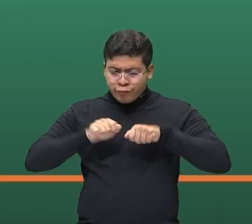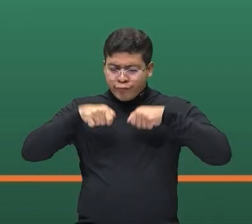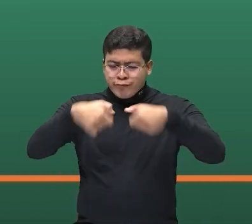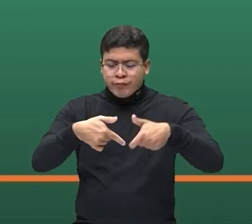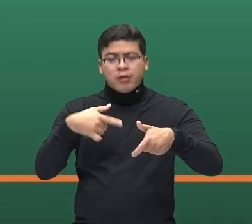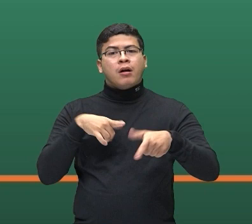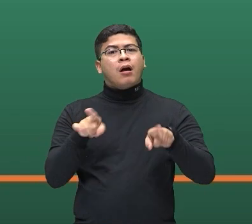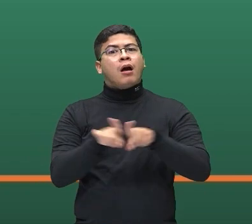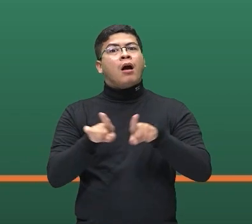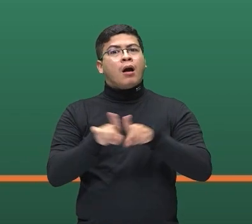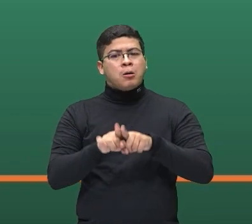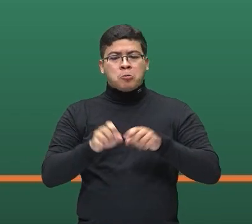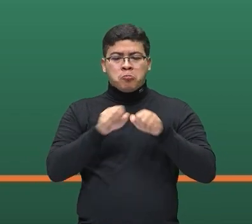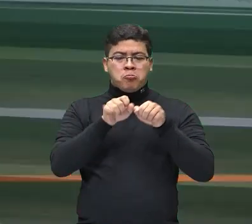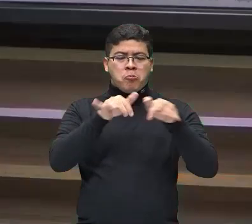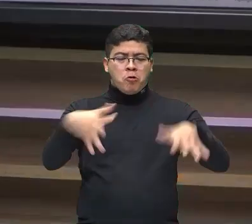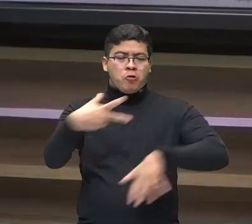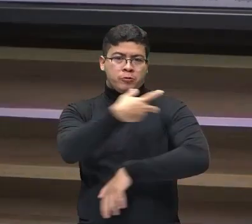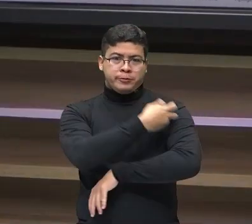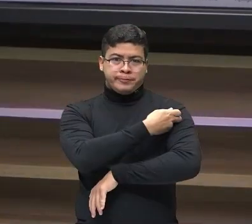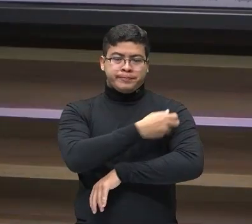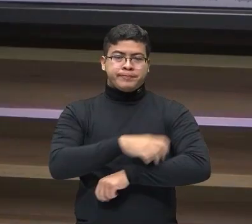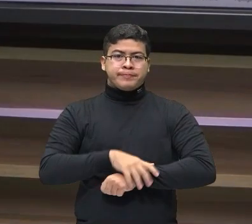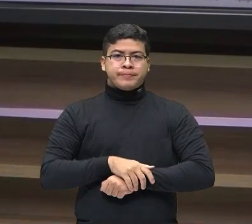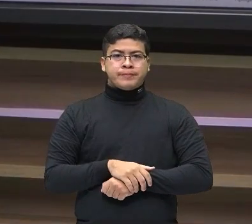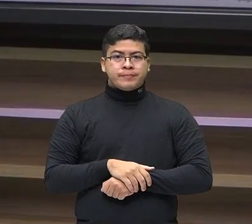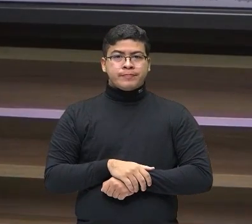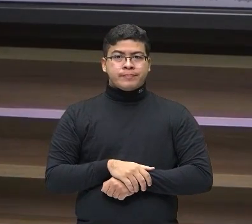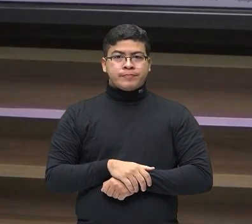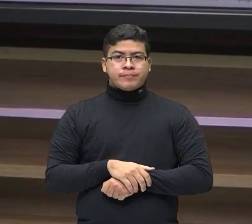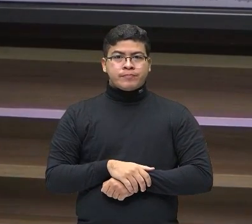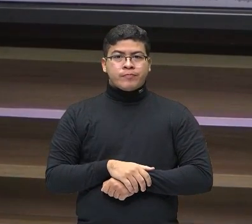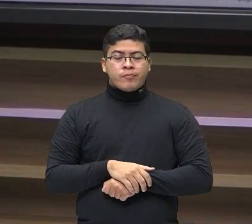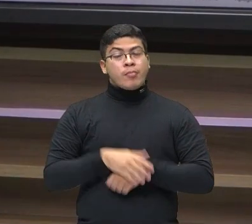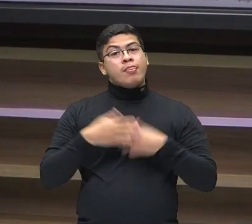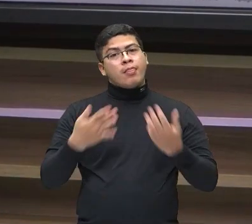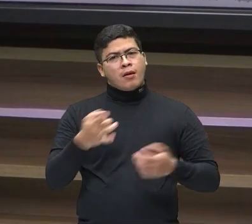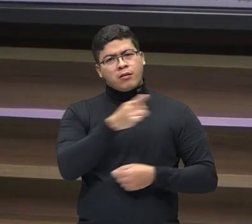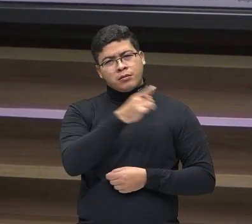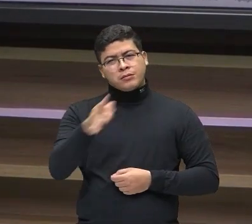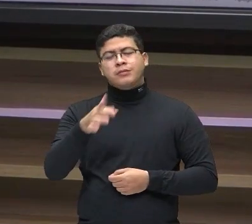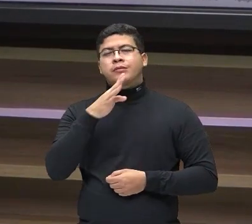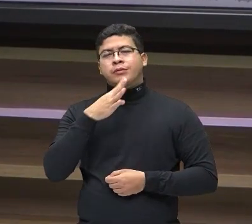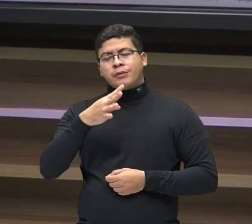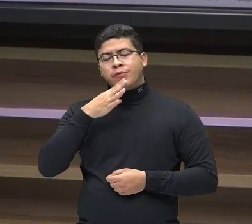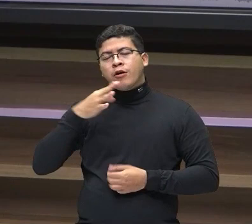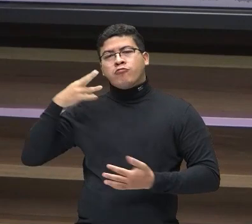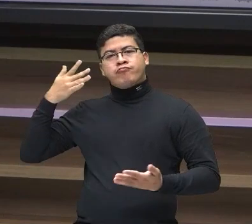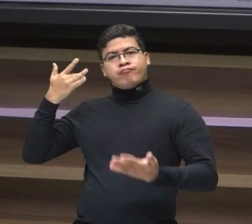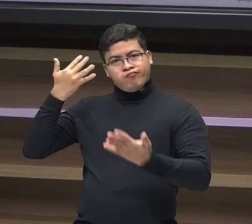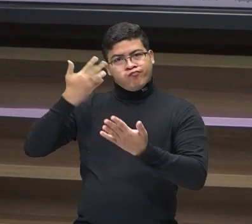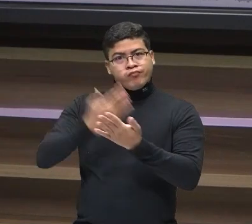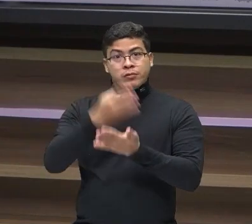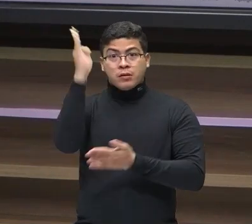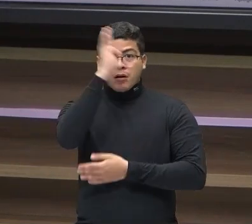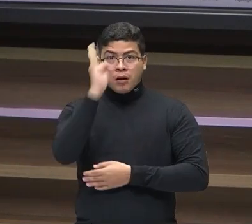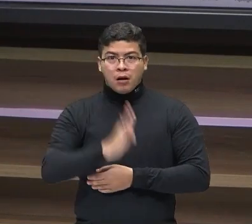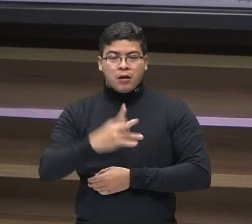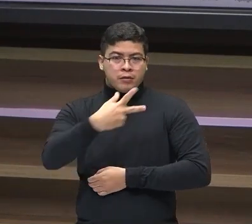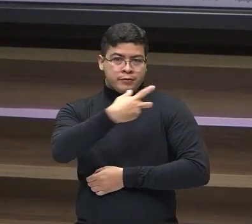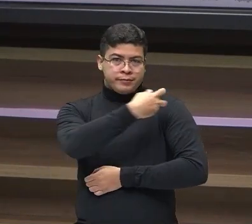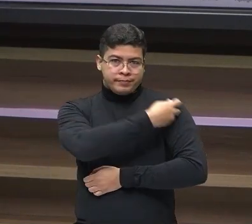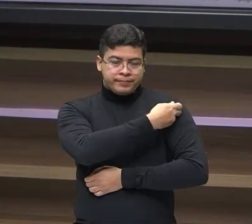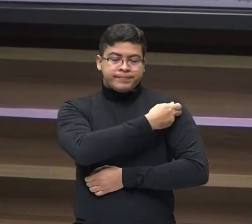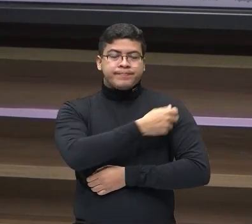a imunização em massa. Bom, então a gente pode observar aí todo esse histórico da vacinação no nosso